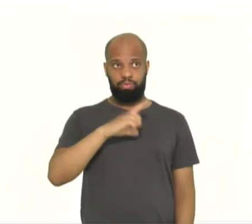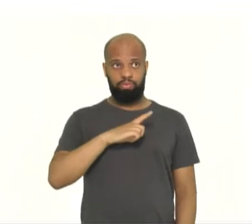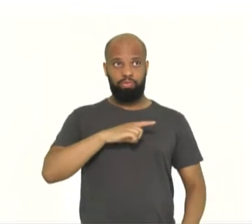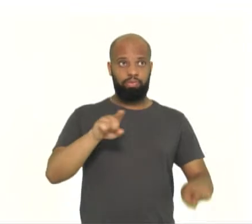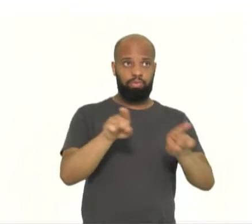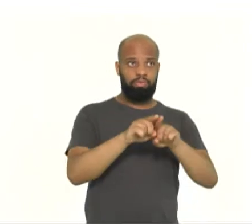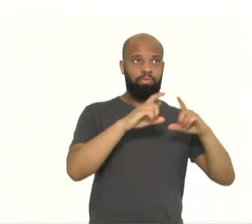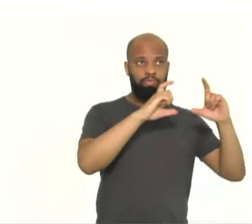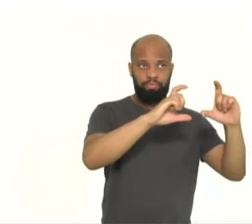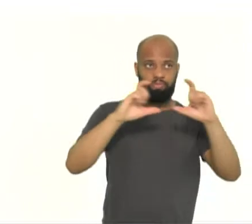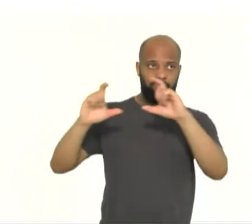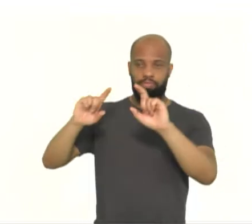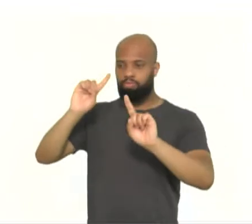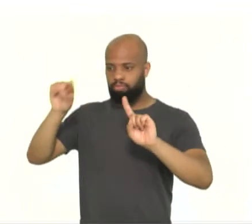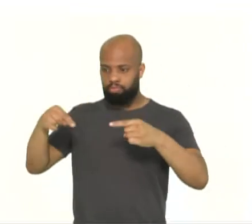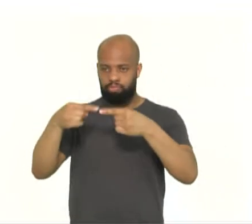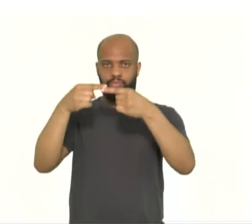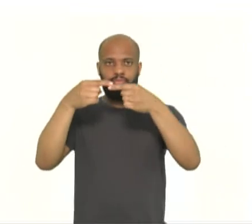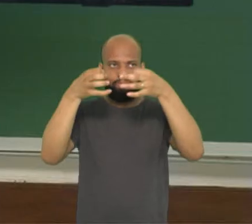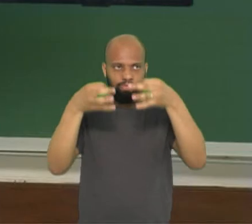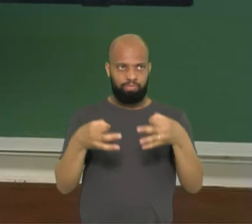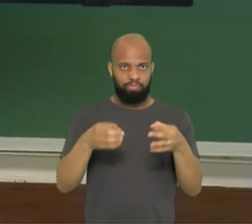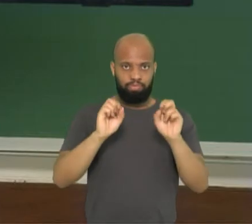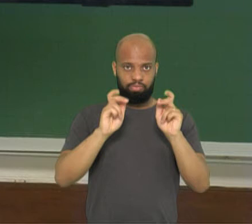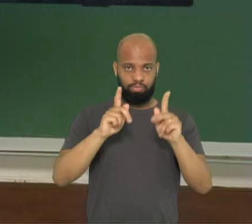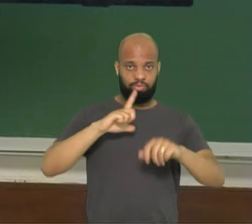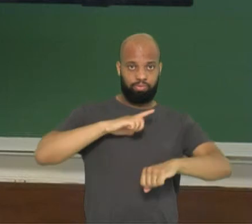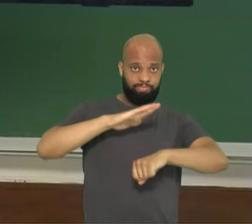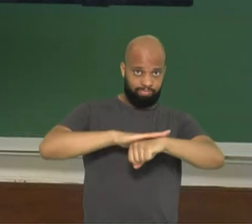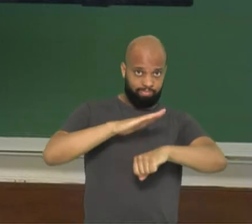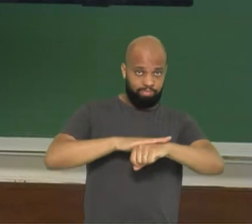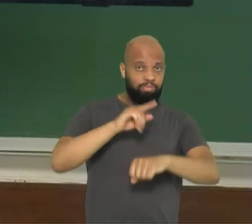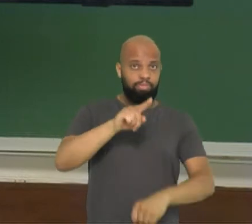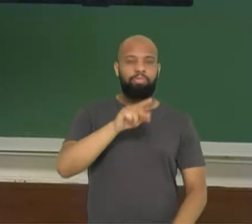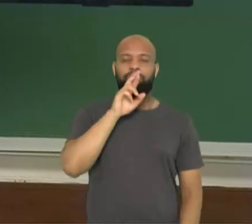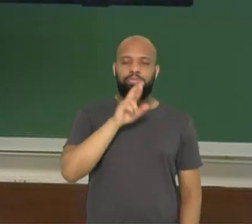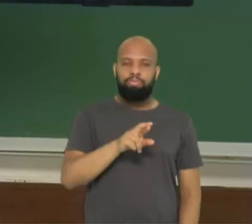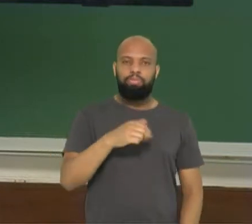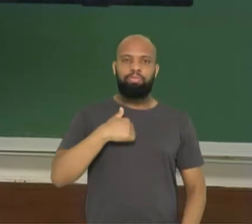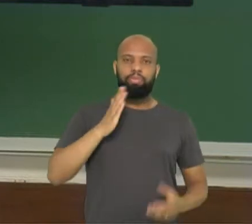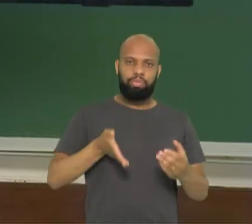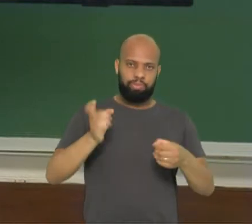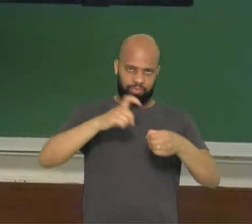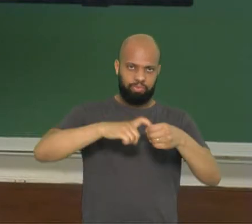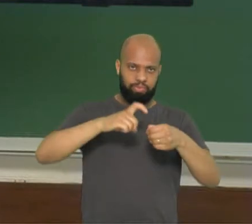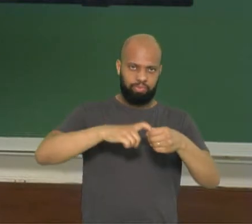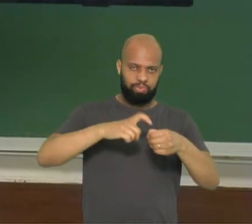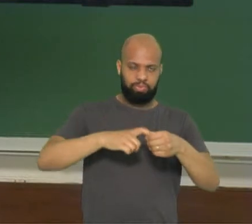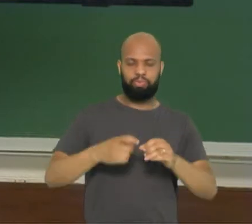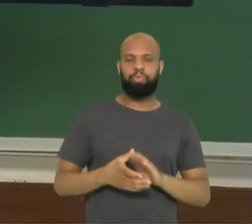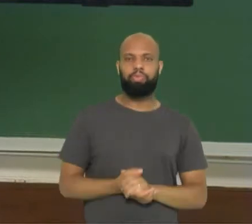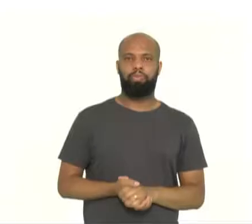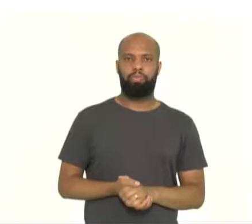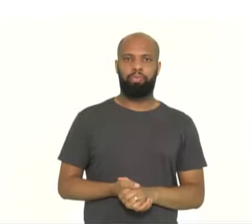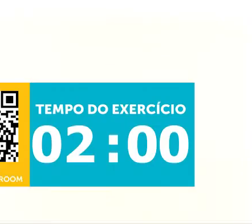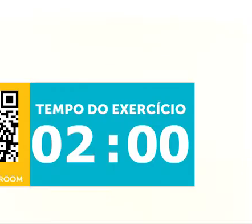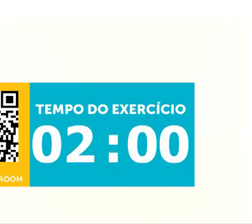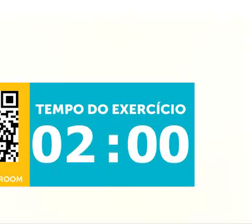opções, las muelas. Bien, um tempinho para você responder e nós já voltamos para corrigir.